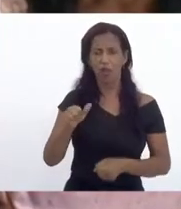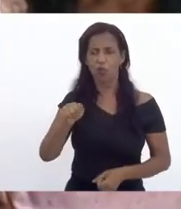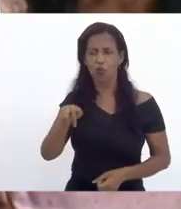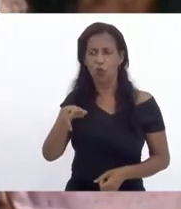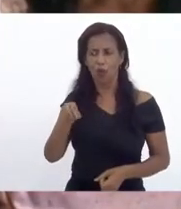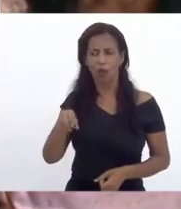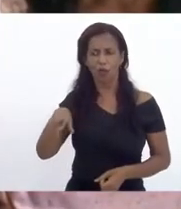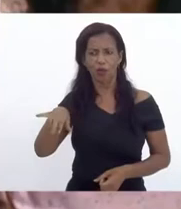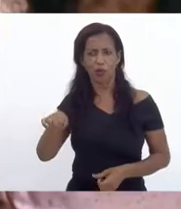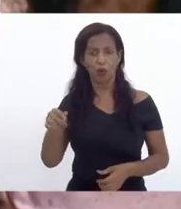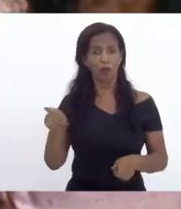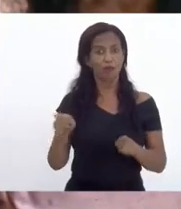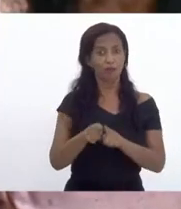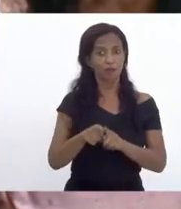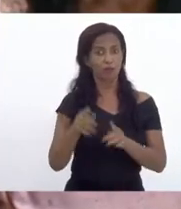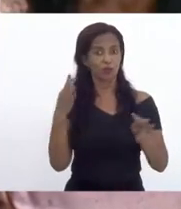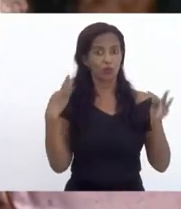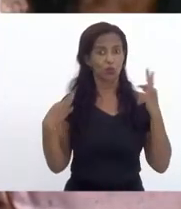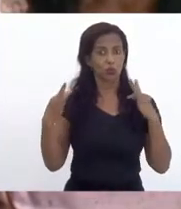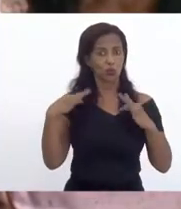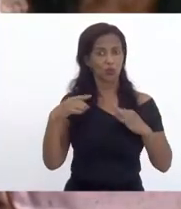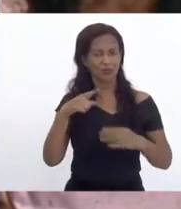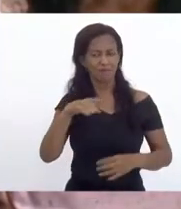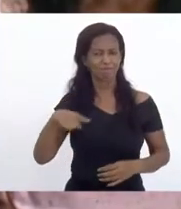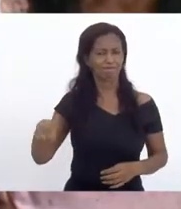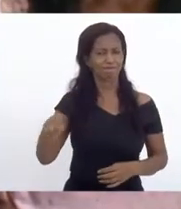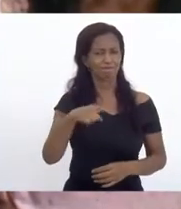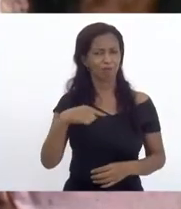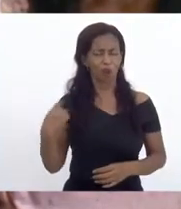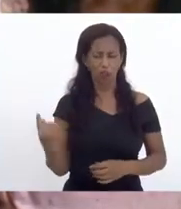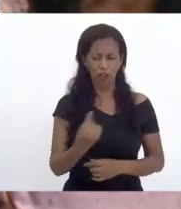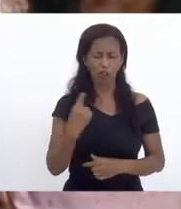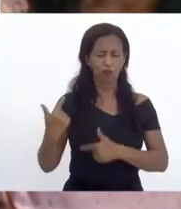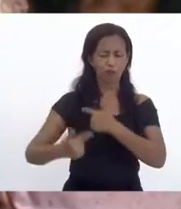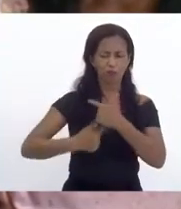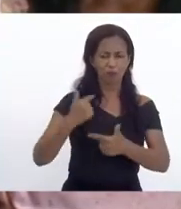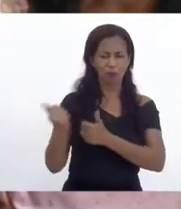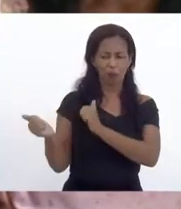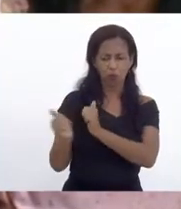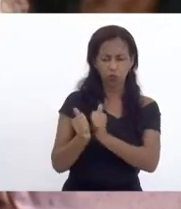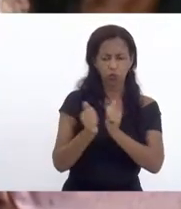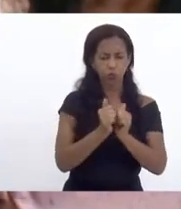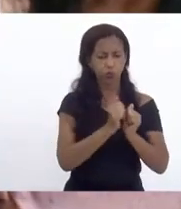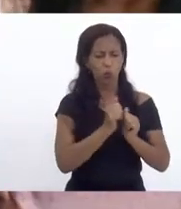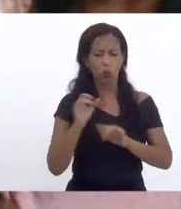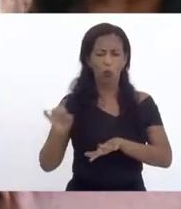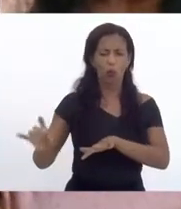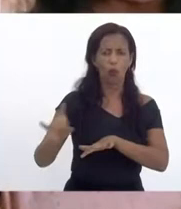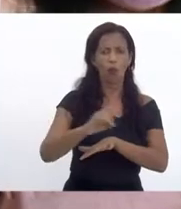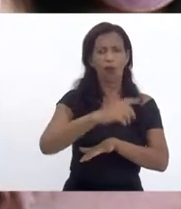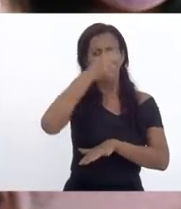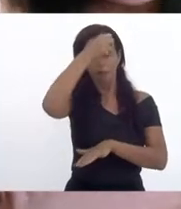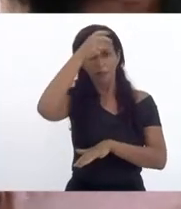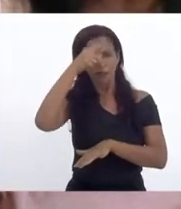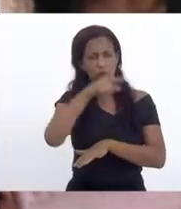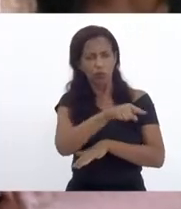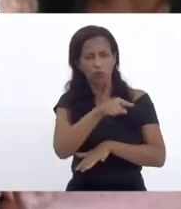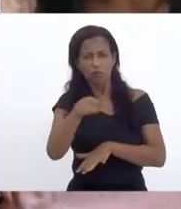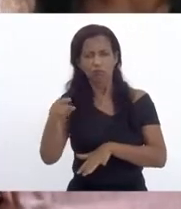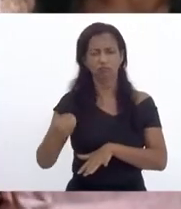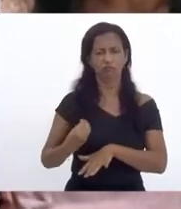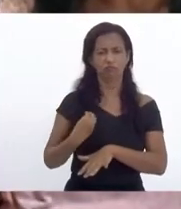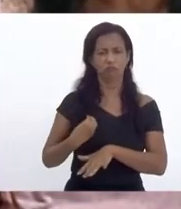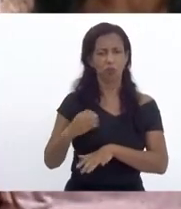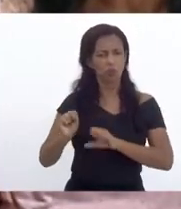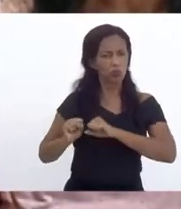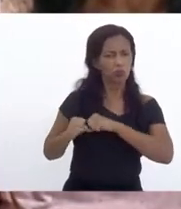agronegócio e do turismo, e serão vertentes que nós vamos trabalhar lado a lado com cada uma das prefeituras aqui presentes, com todo o